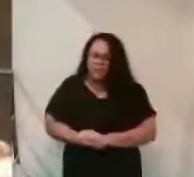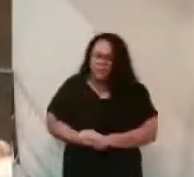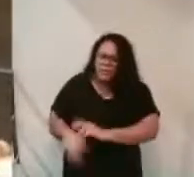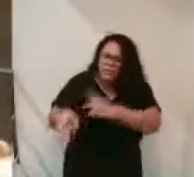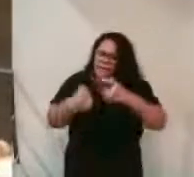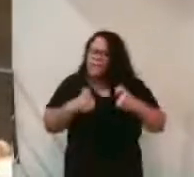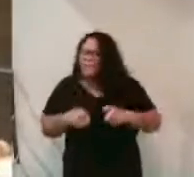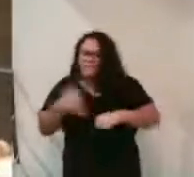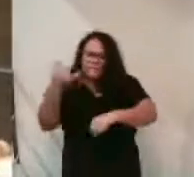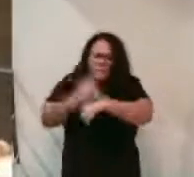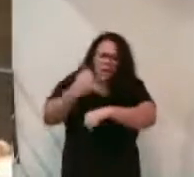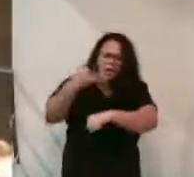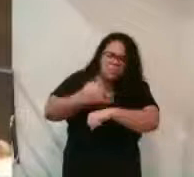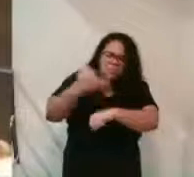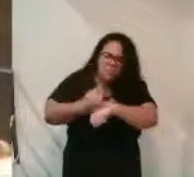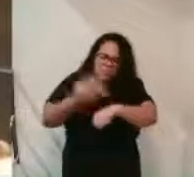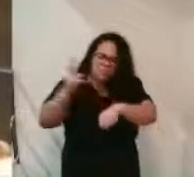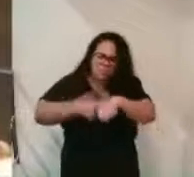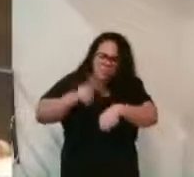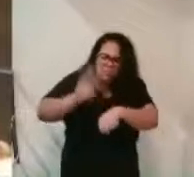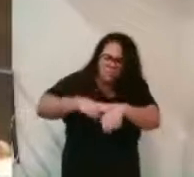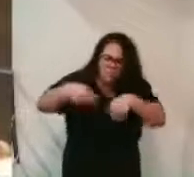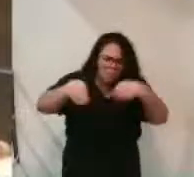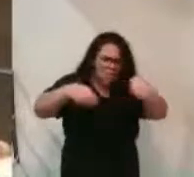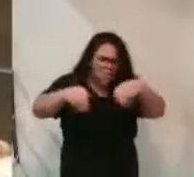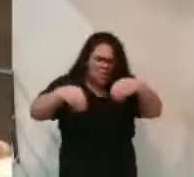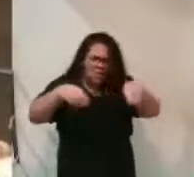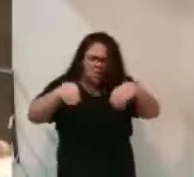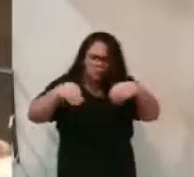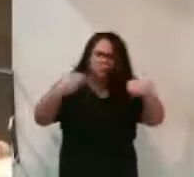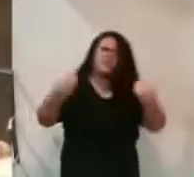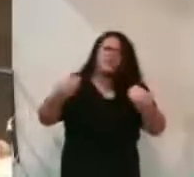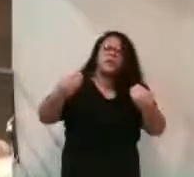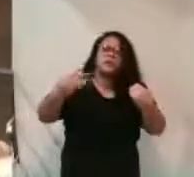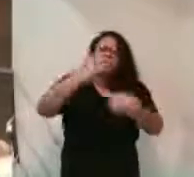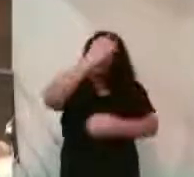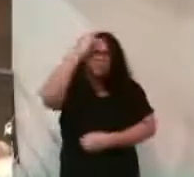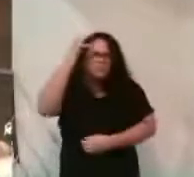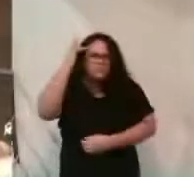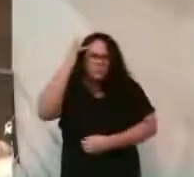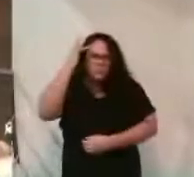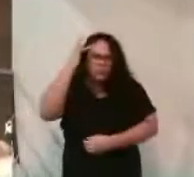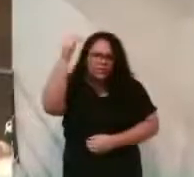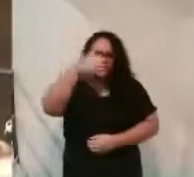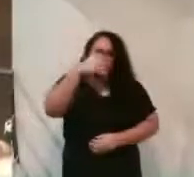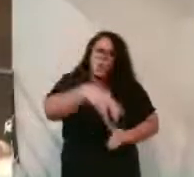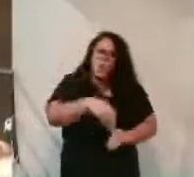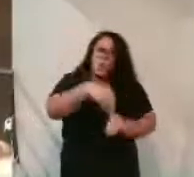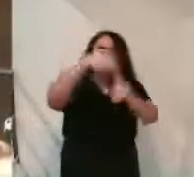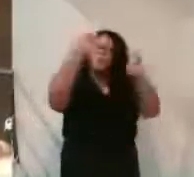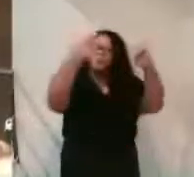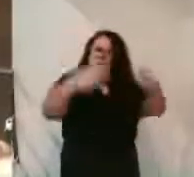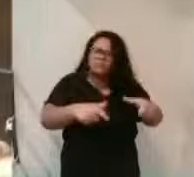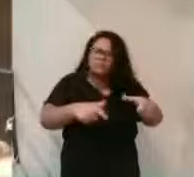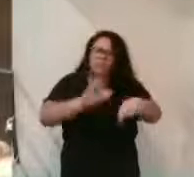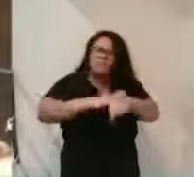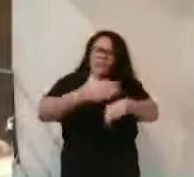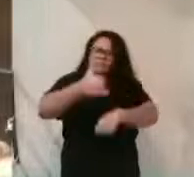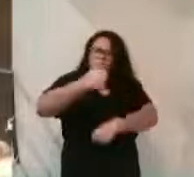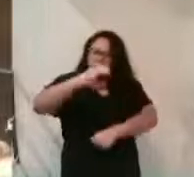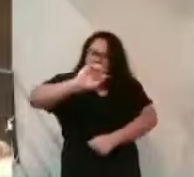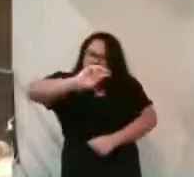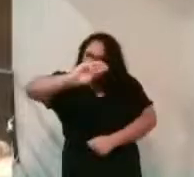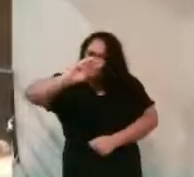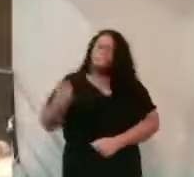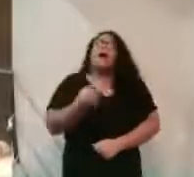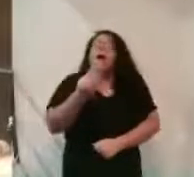cara gastou aqui mais de 10 milhões. Não, só naquele galpão. Só no galpão. Porque 70 milhões foi no projeto